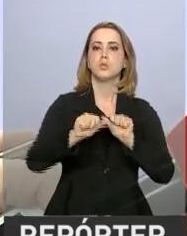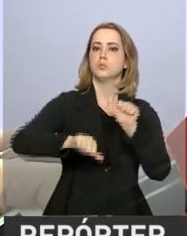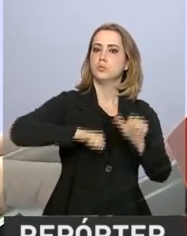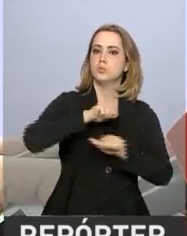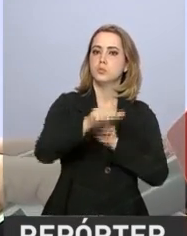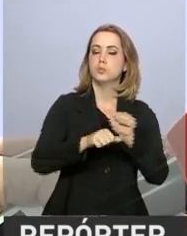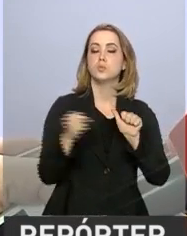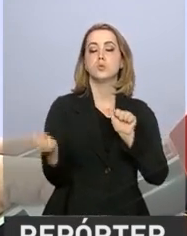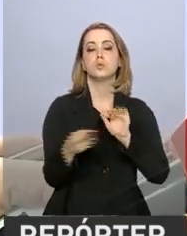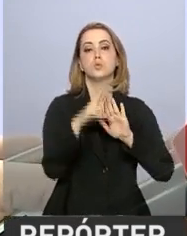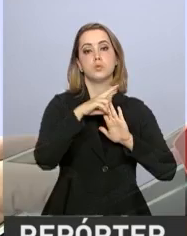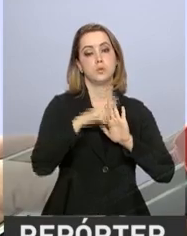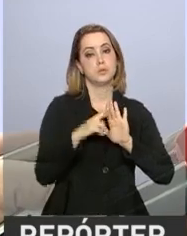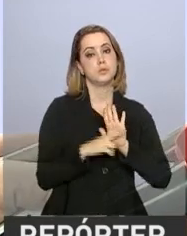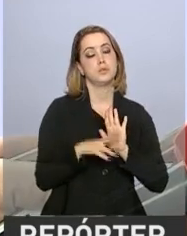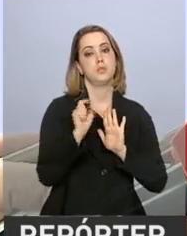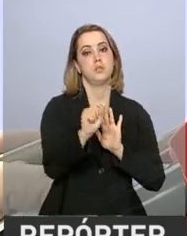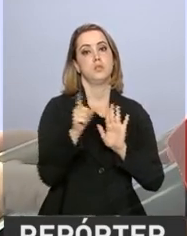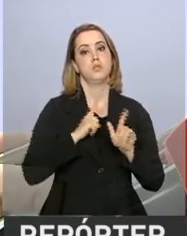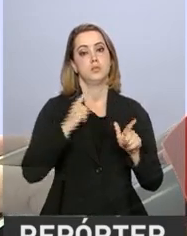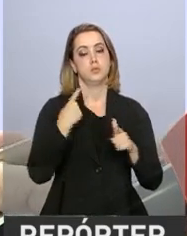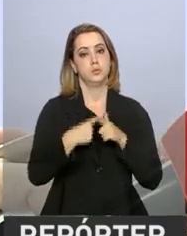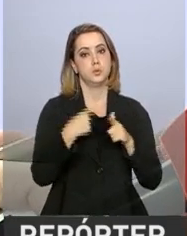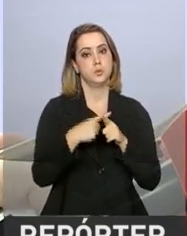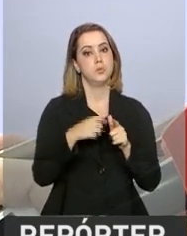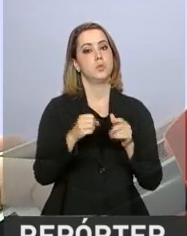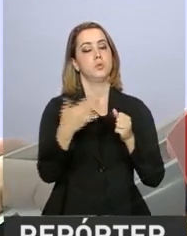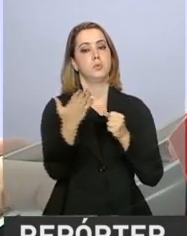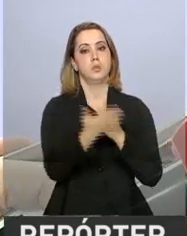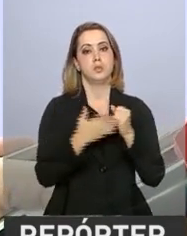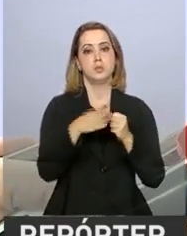as regras vigentes em função de uma questão estrutural demográfica do país.